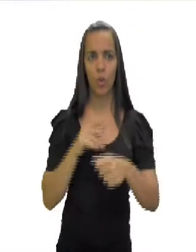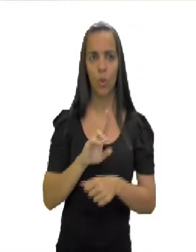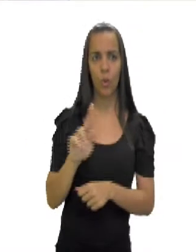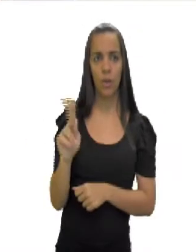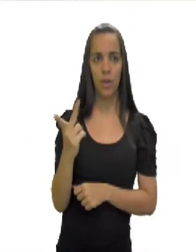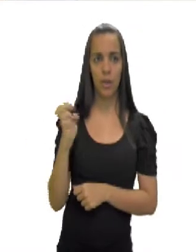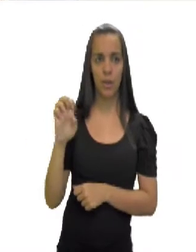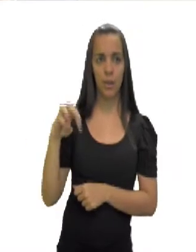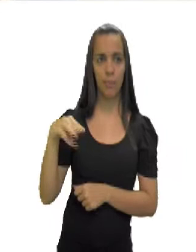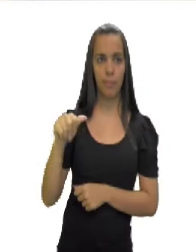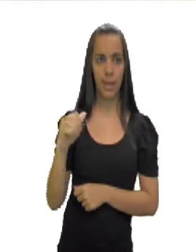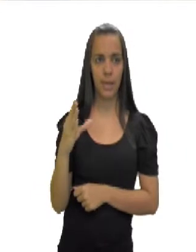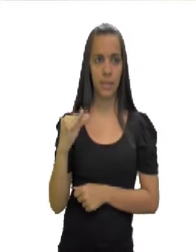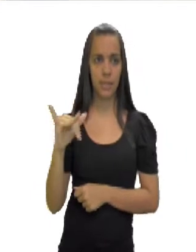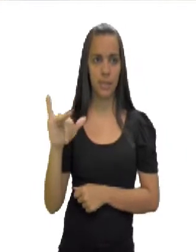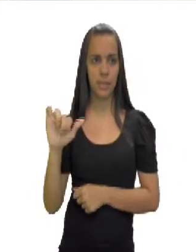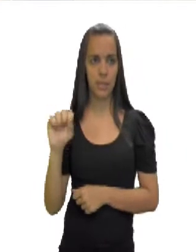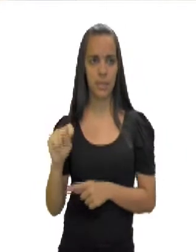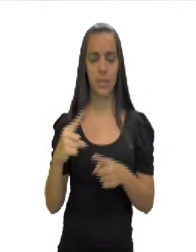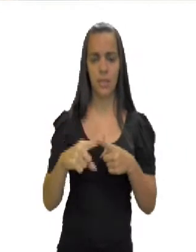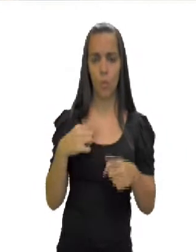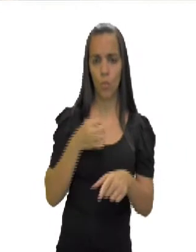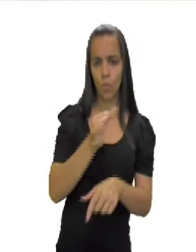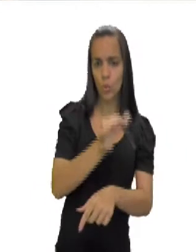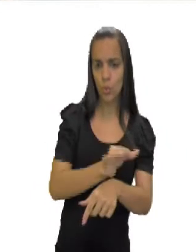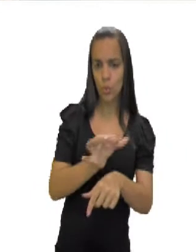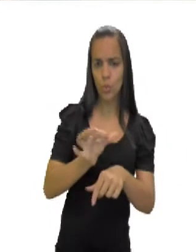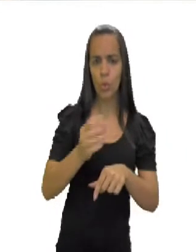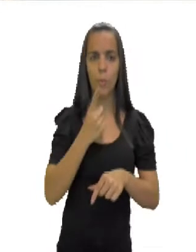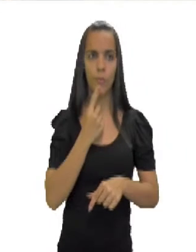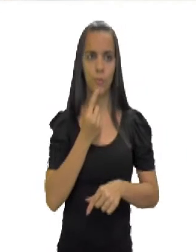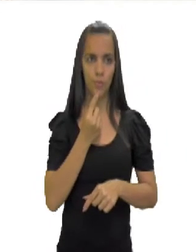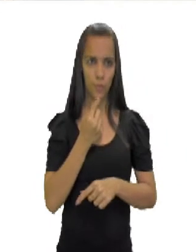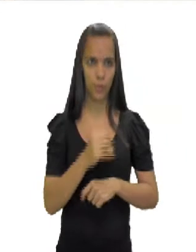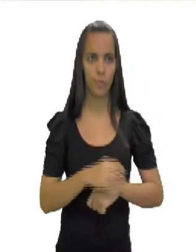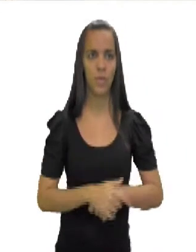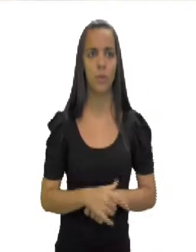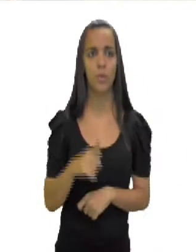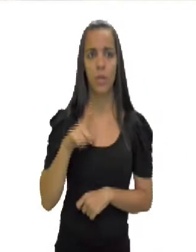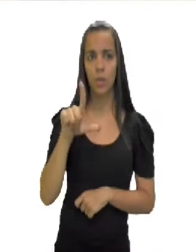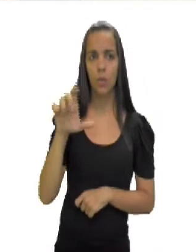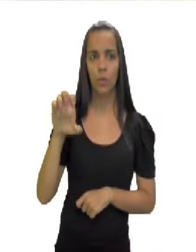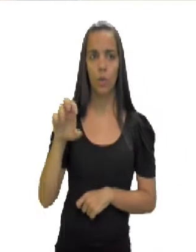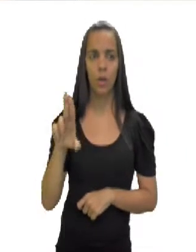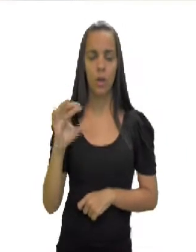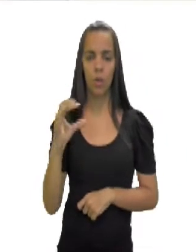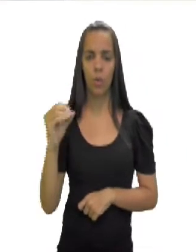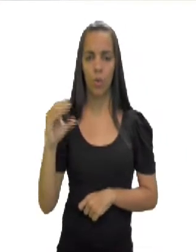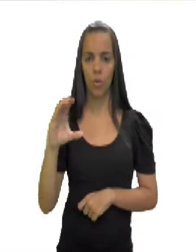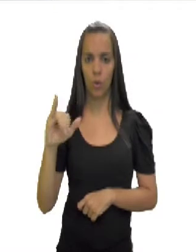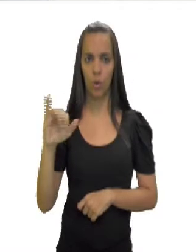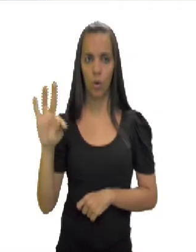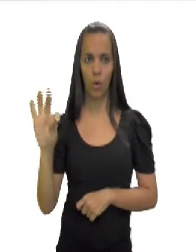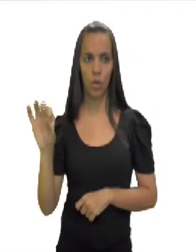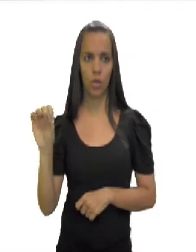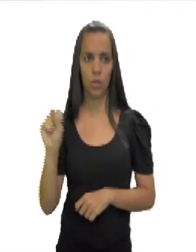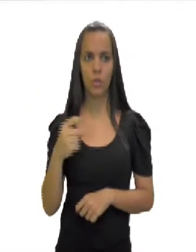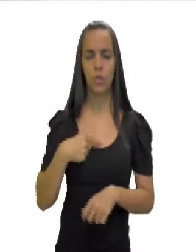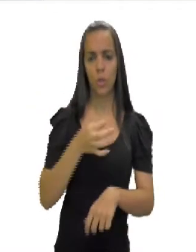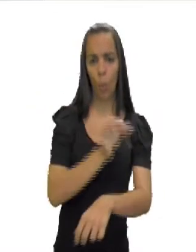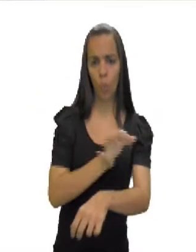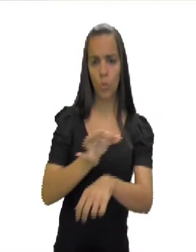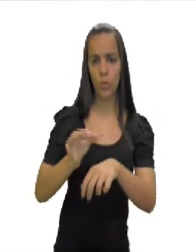as hemácias, que são os glóbulos vermelhos, e os leucócitos, que são os glóbulos brancos,